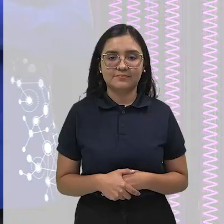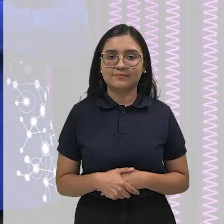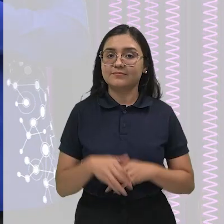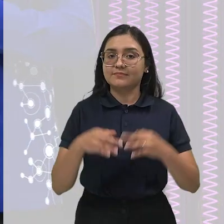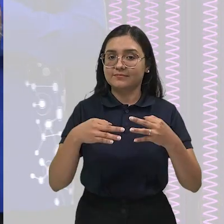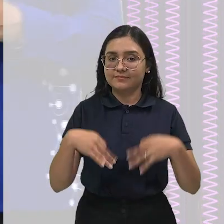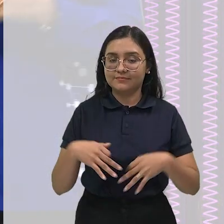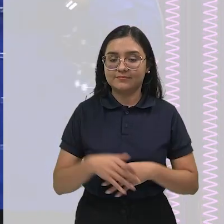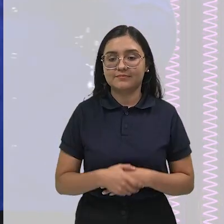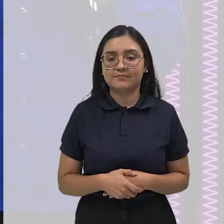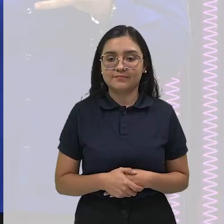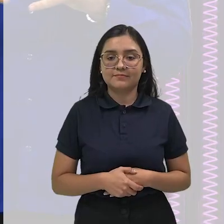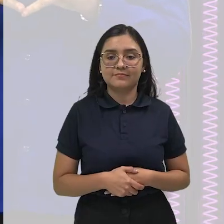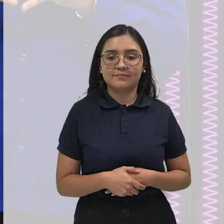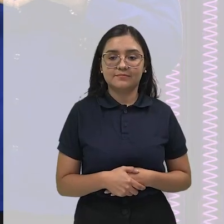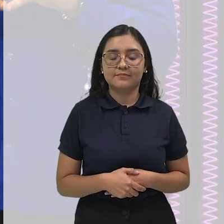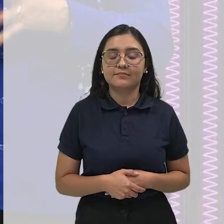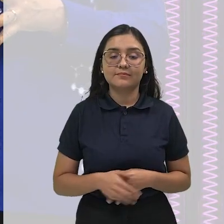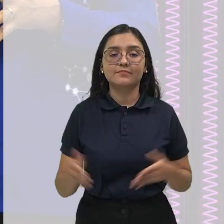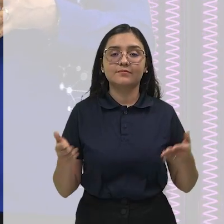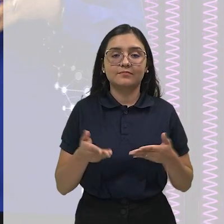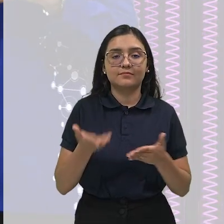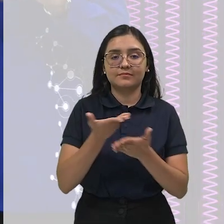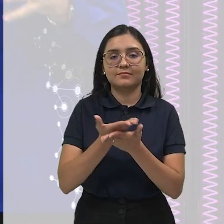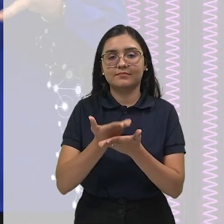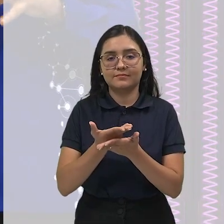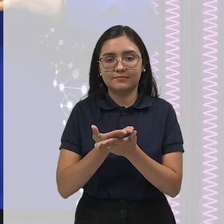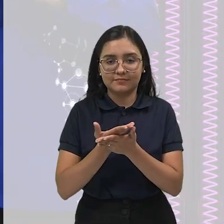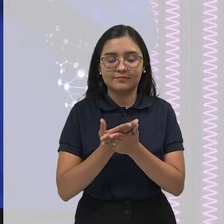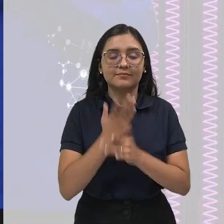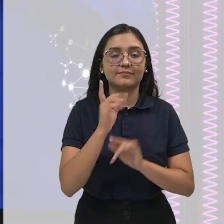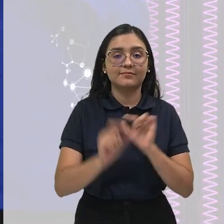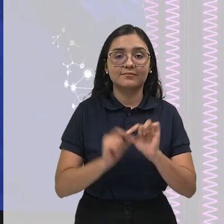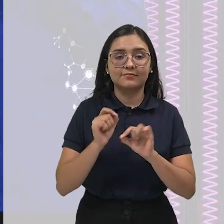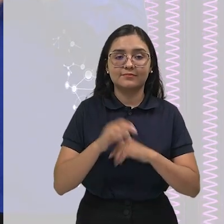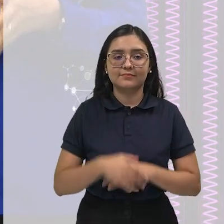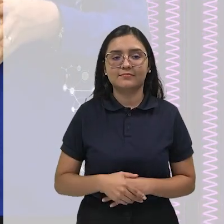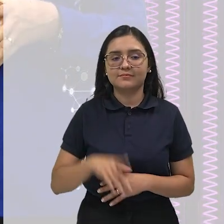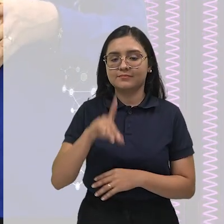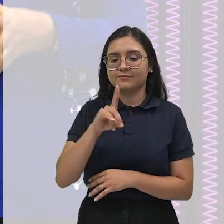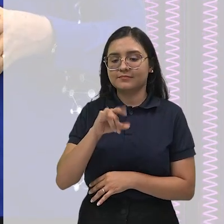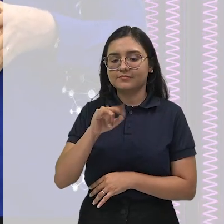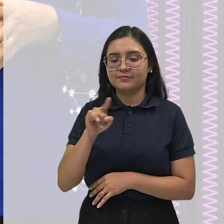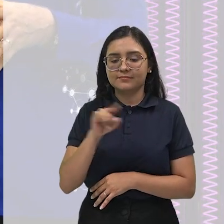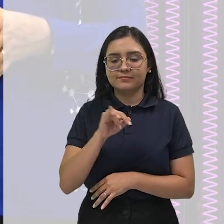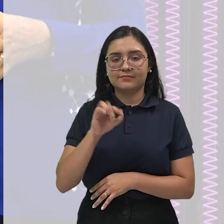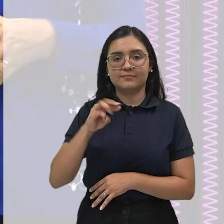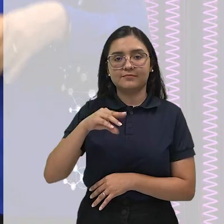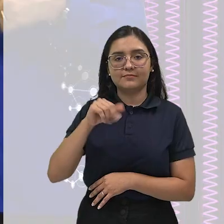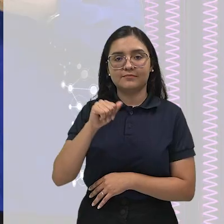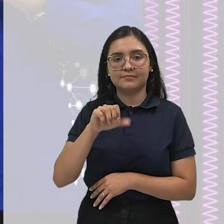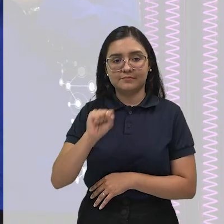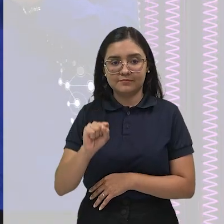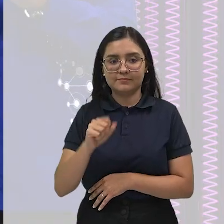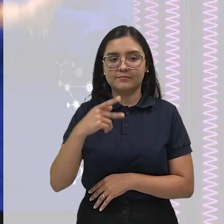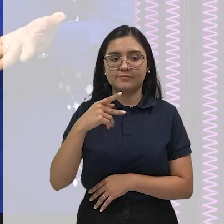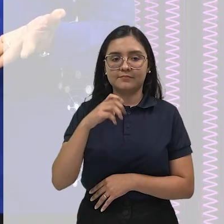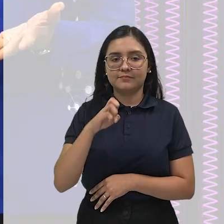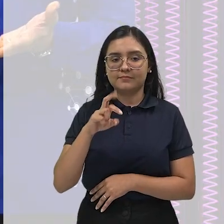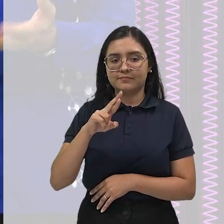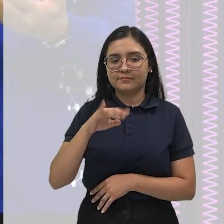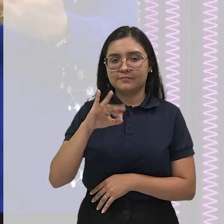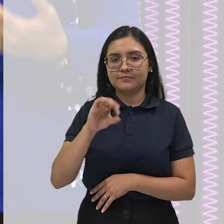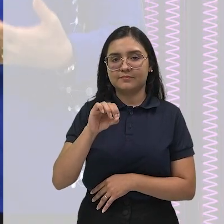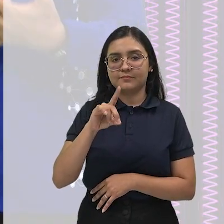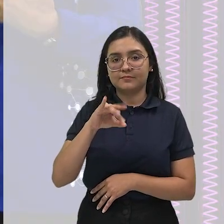Muito bem, né? Então vamos trabalhar nesse encontro o que são dízimas periódicas. E